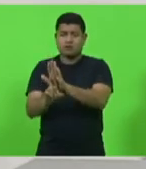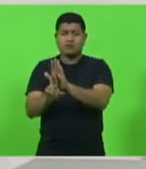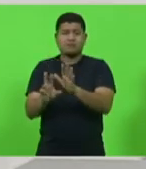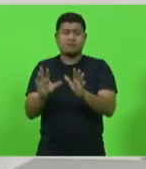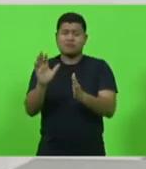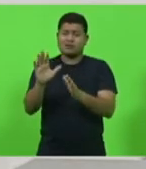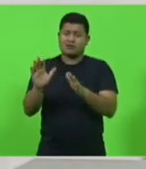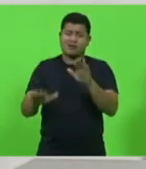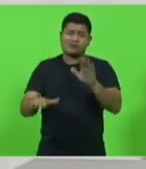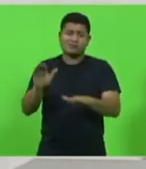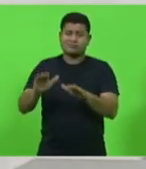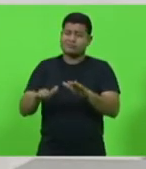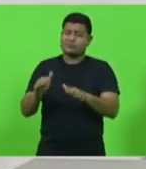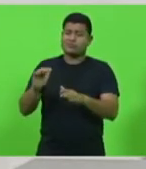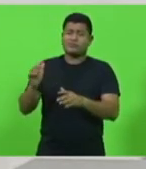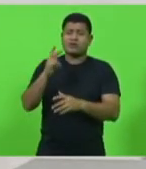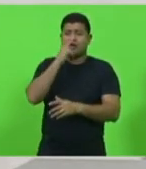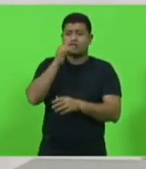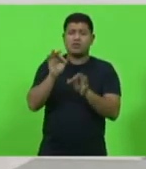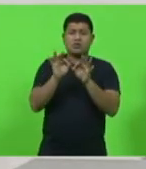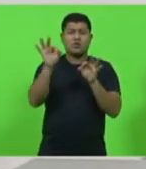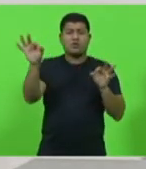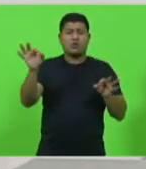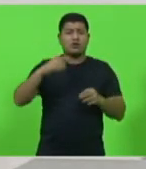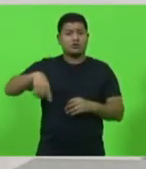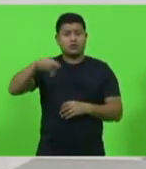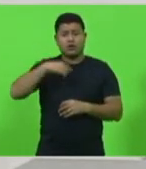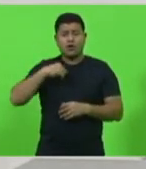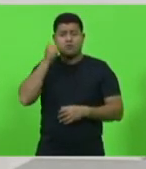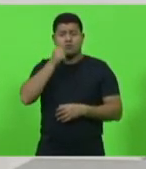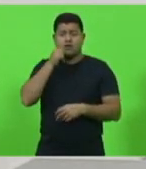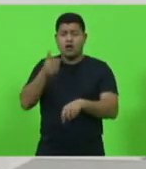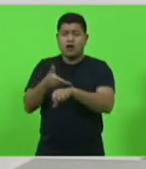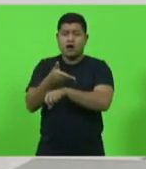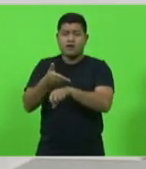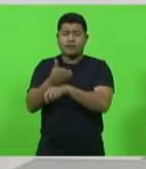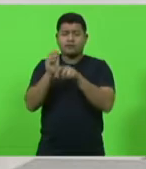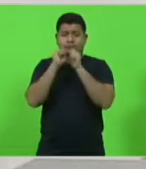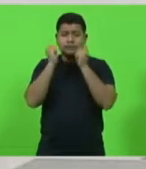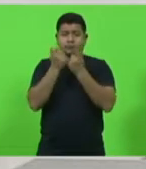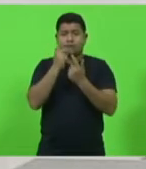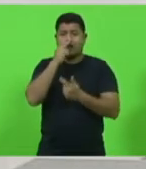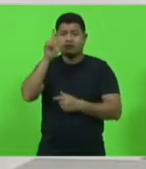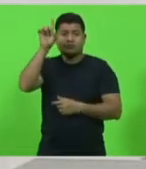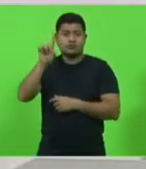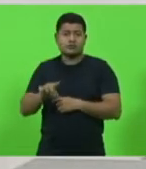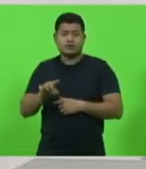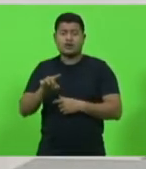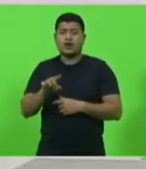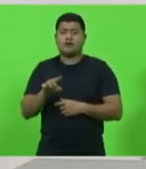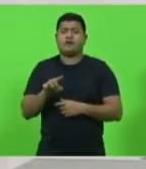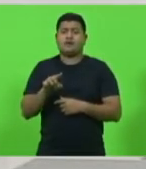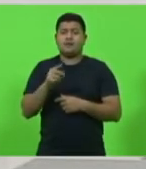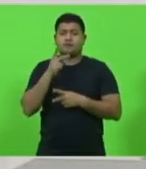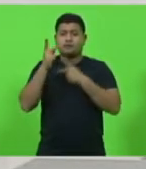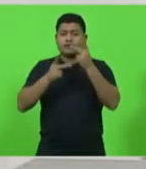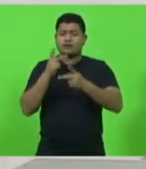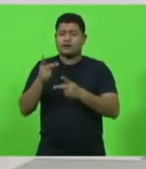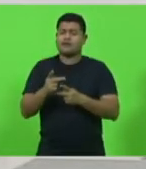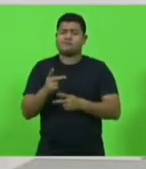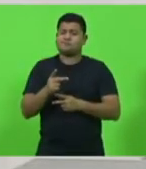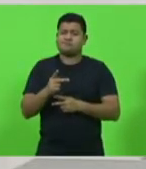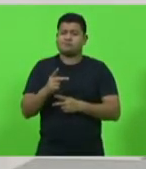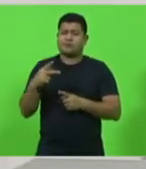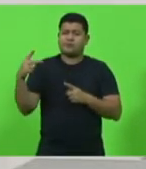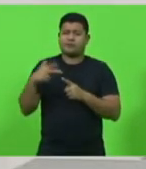para nós, que frequentamos essa casa legislativa, às vezes o direito de voz nos é cortado. Mas